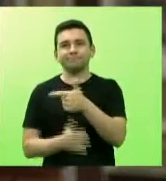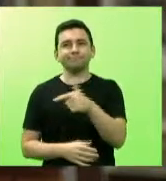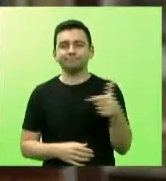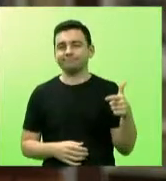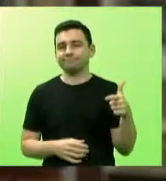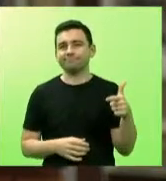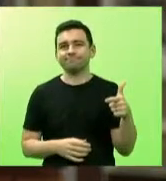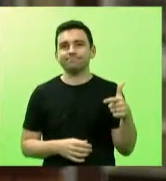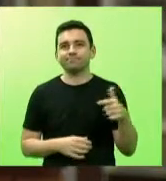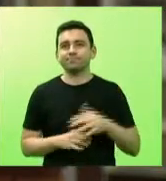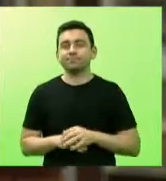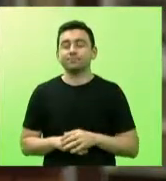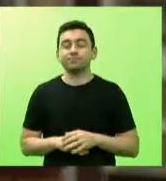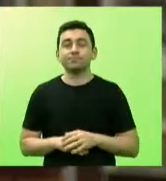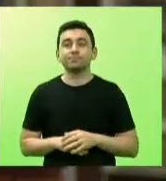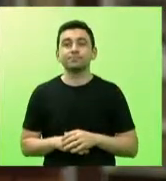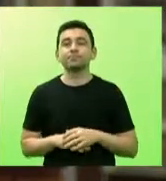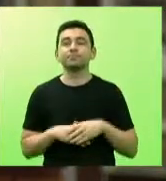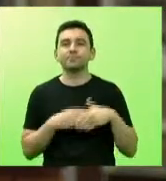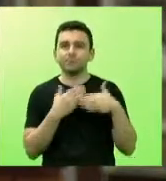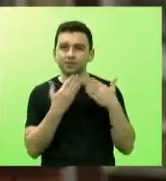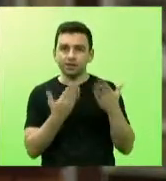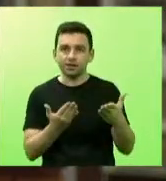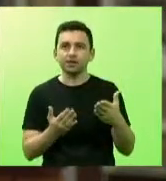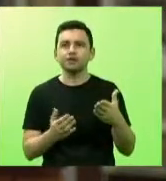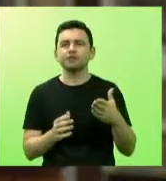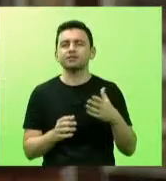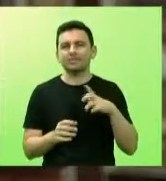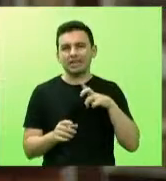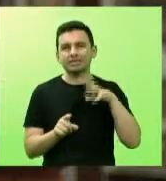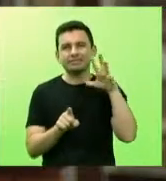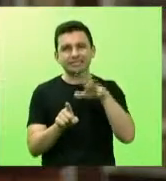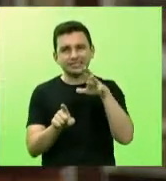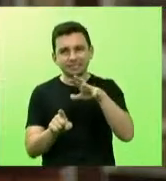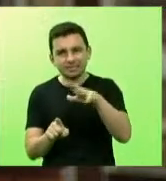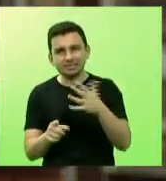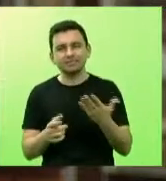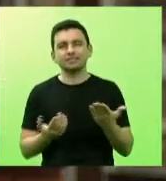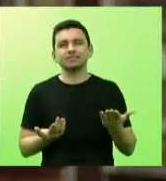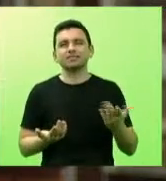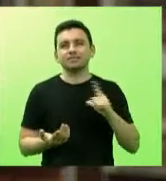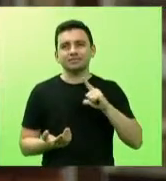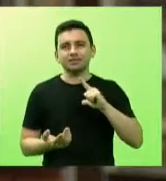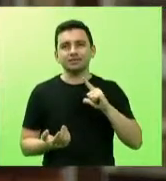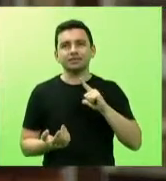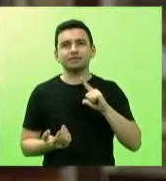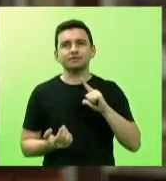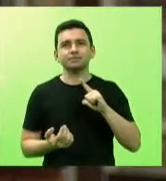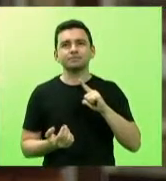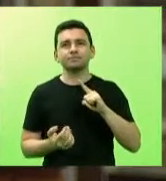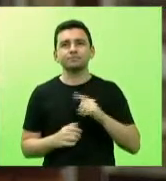o posicionamento, mesmo com a pressão recebida,